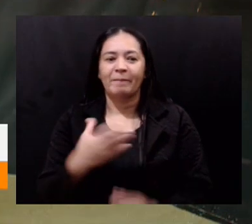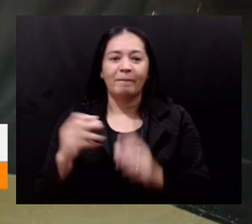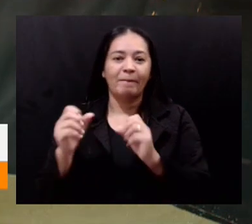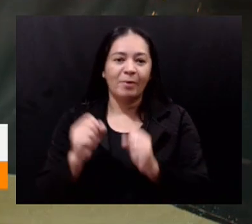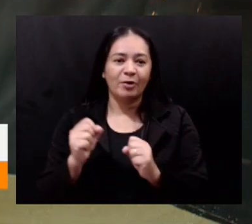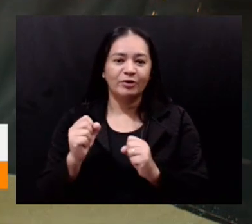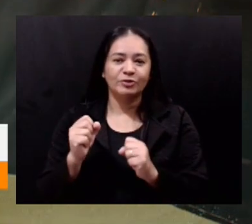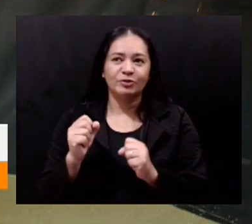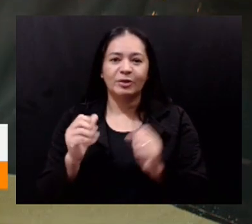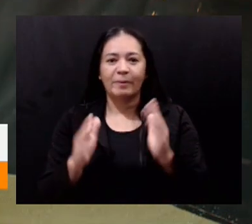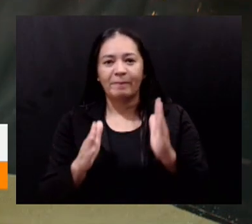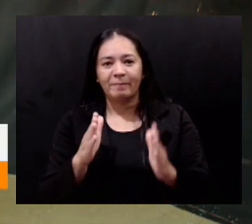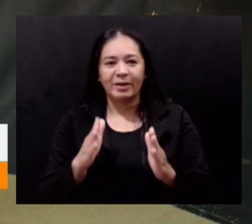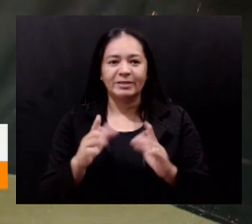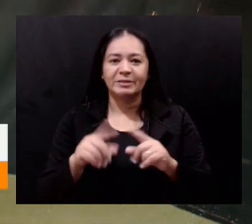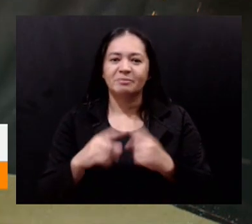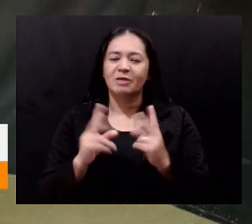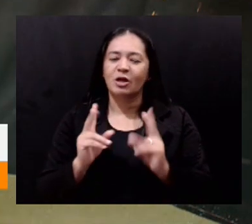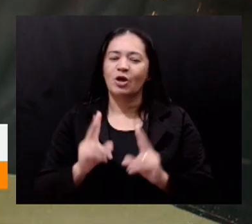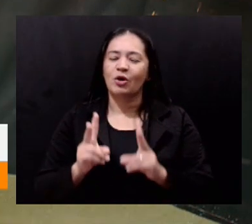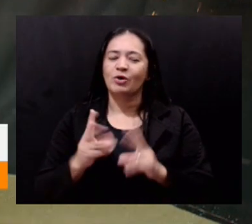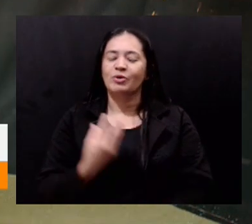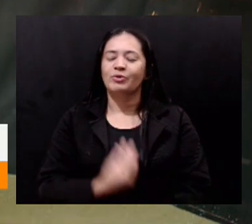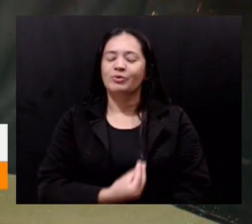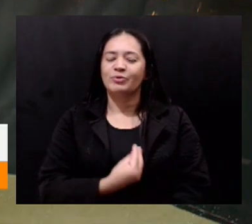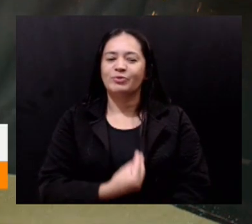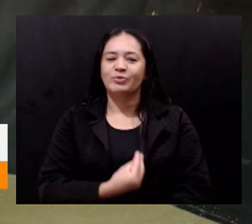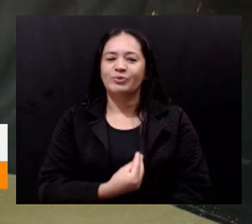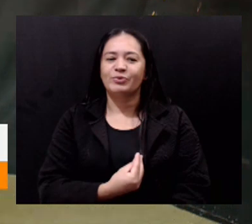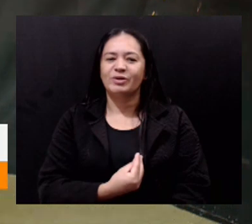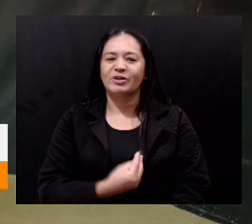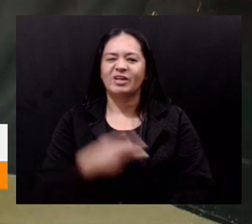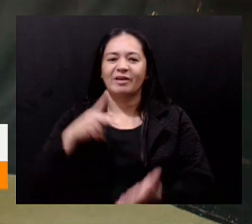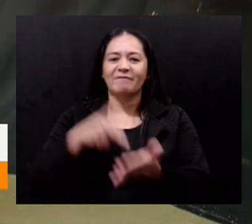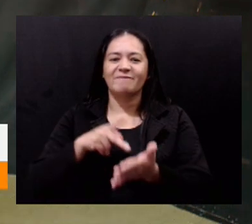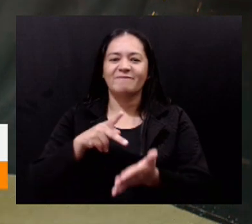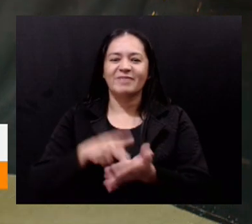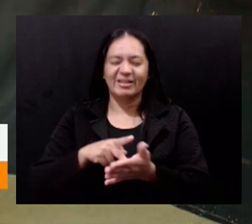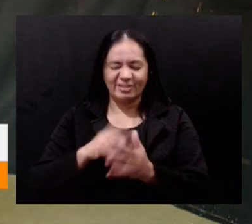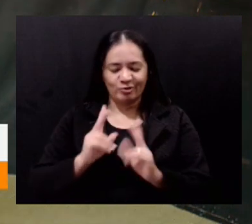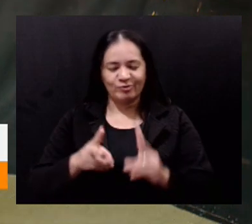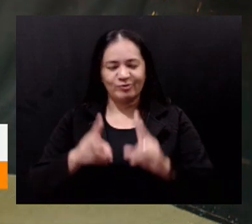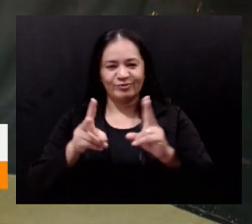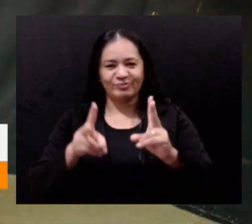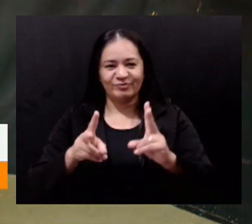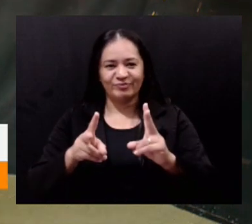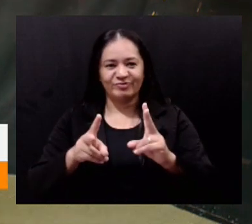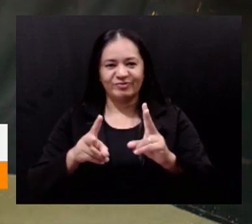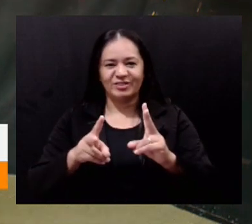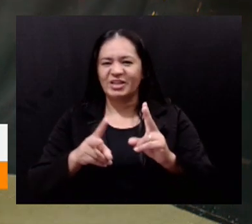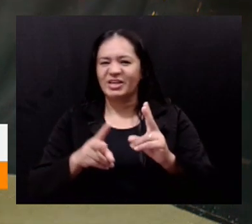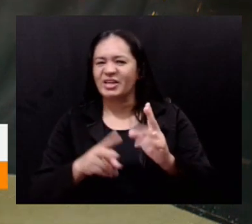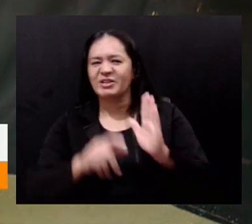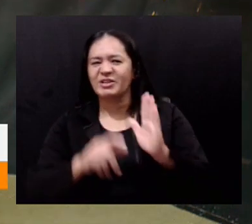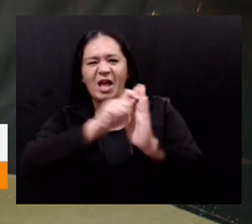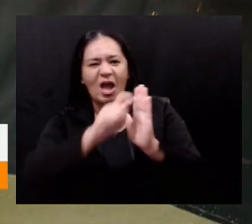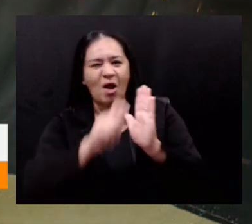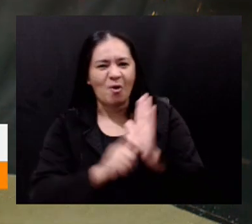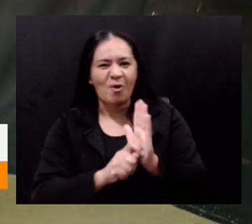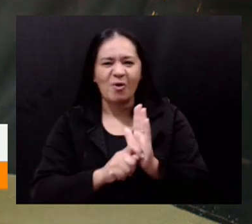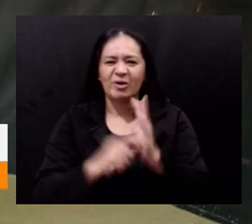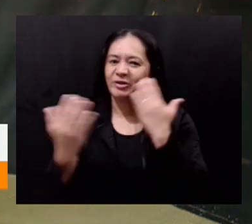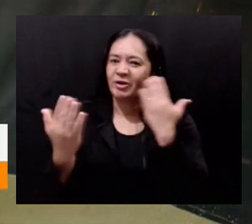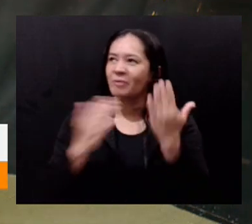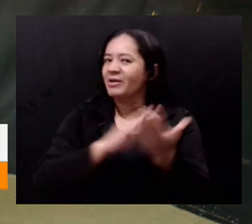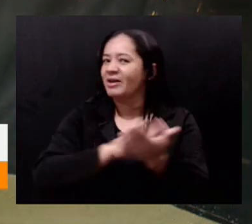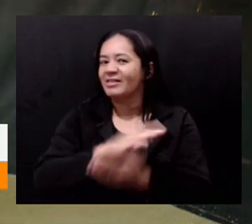mantém viva é a autenticidade, né? E não tem algoritmo que simule isso, não. A inteligência